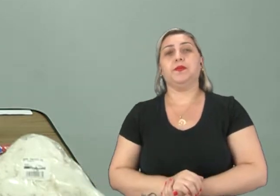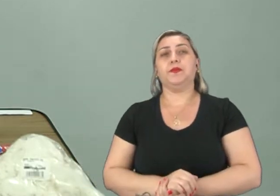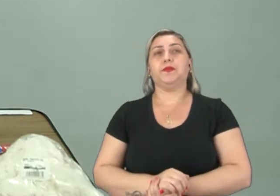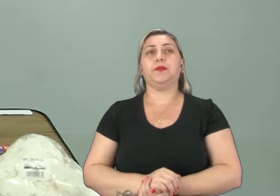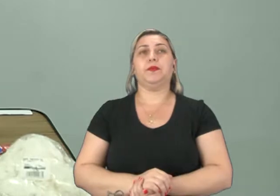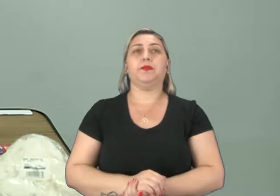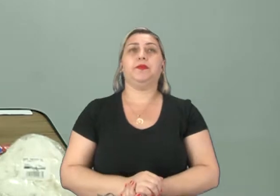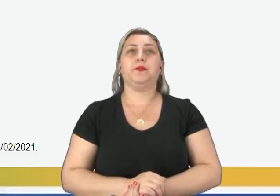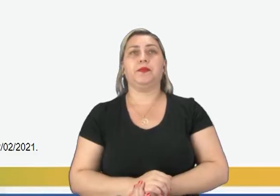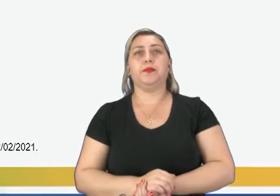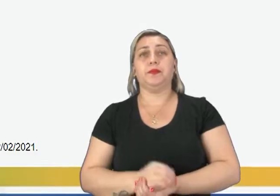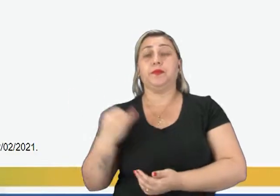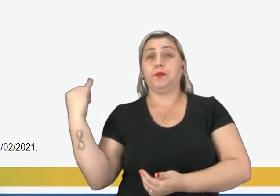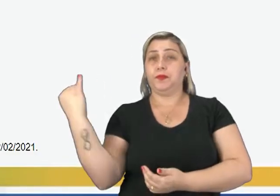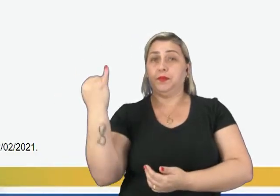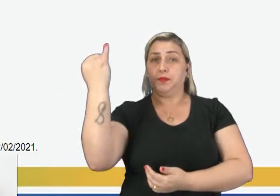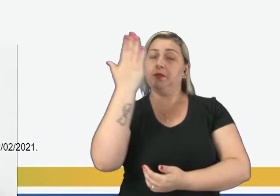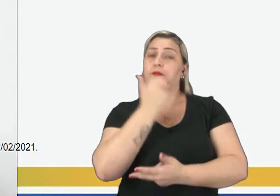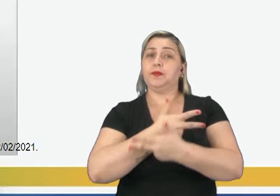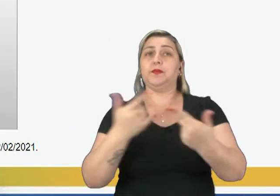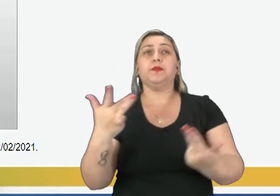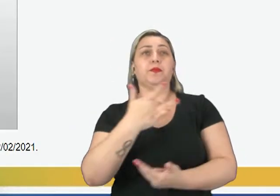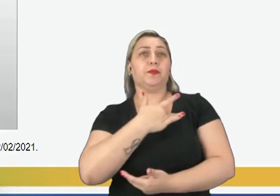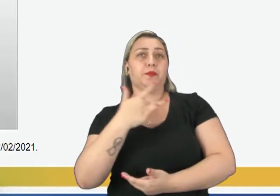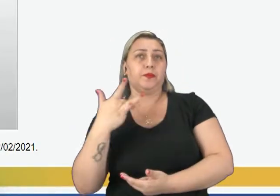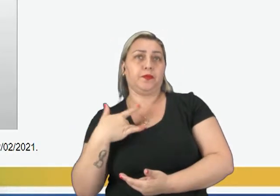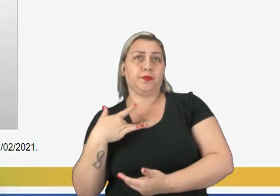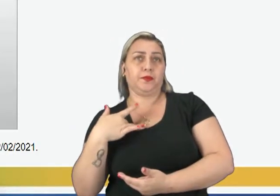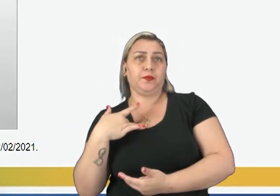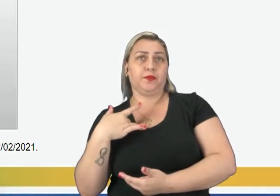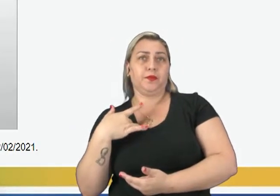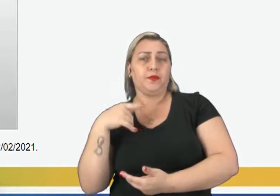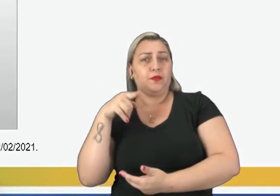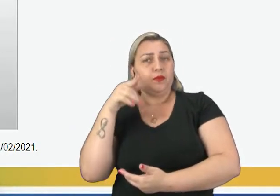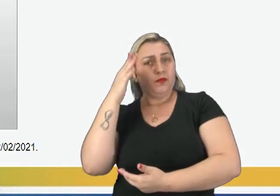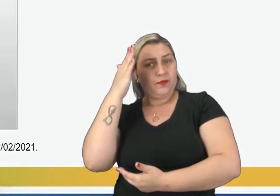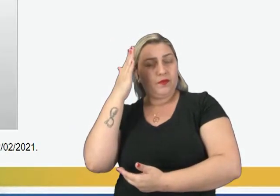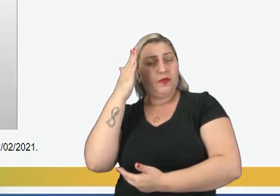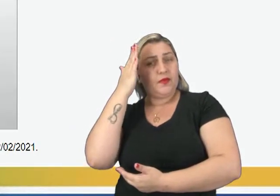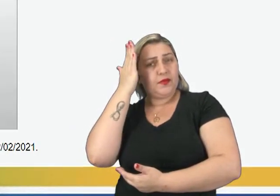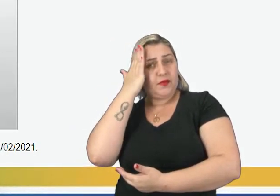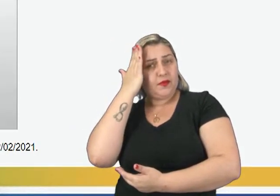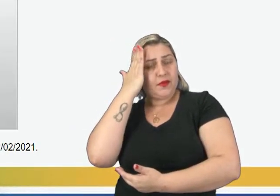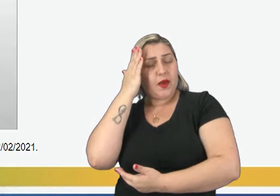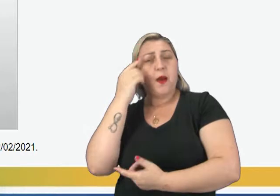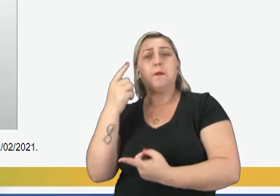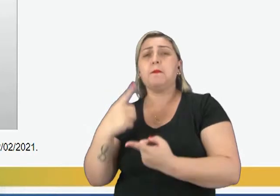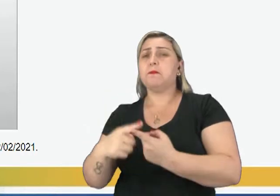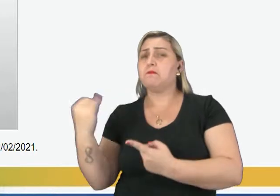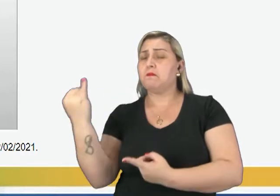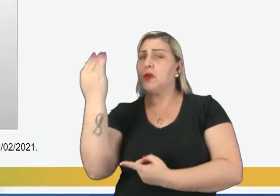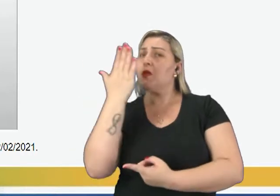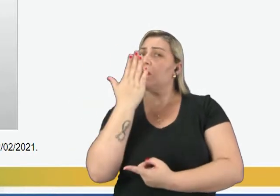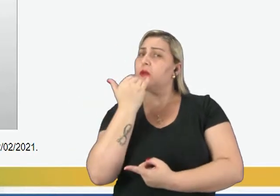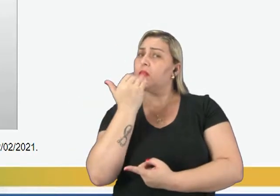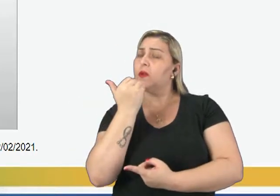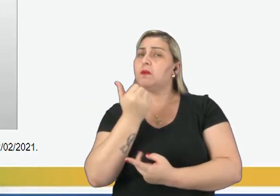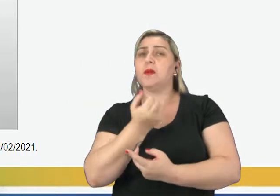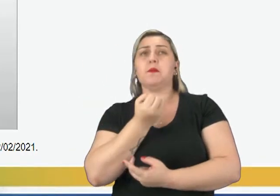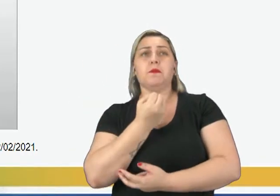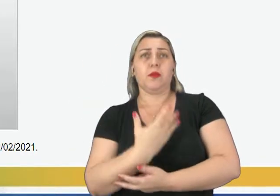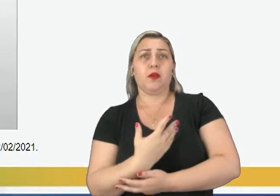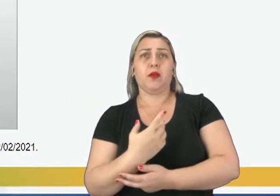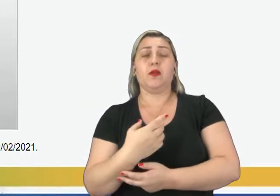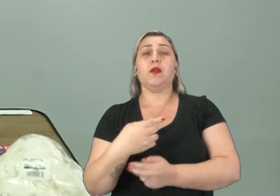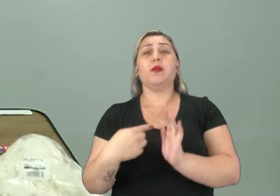Nathalie. A importância da alimentação saudável. Saiba por que é importante se alimentar bem.